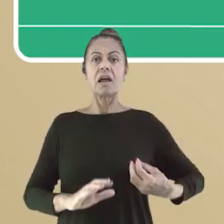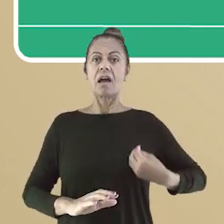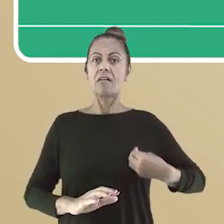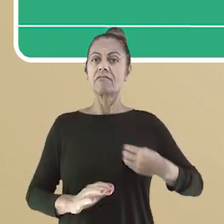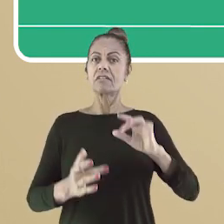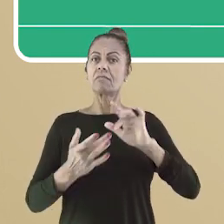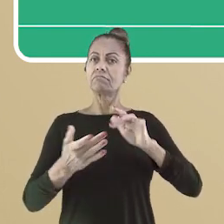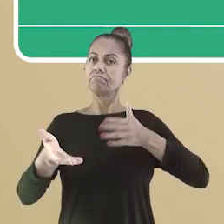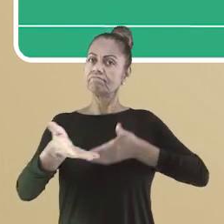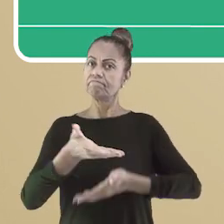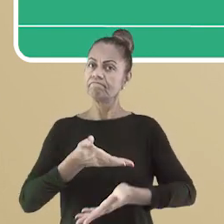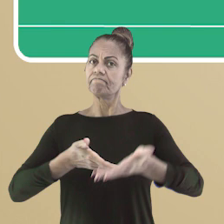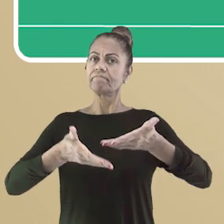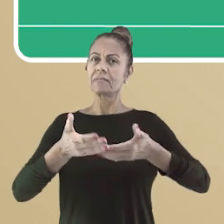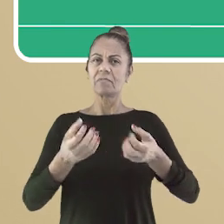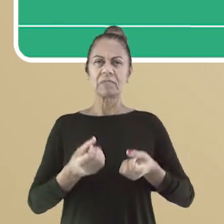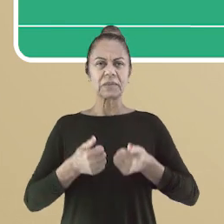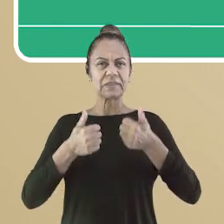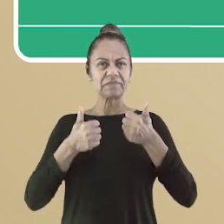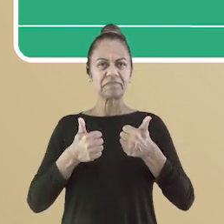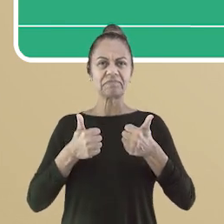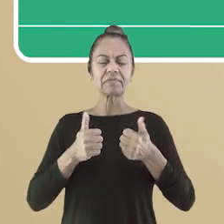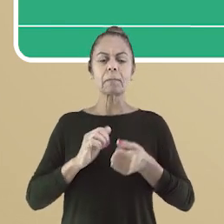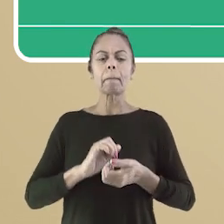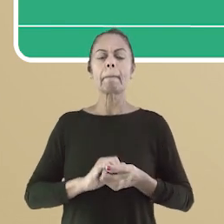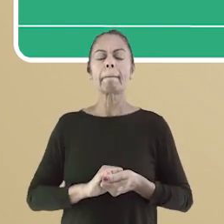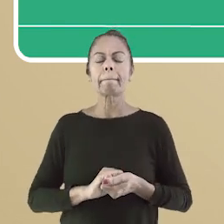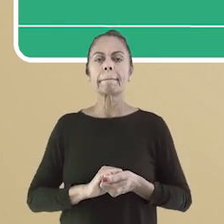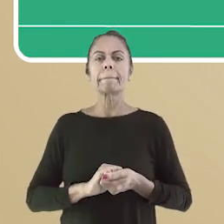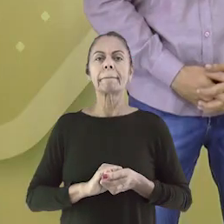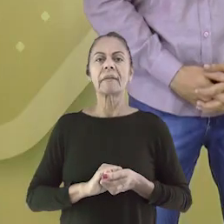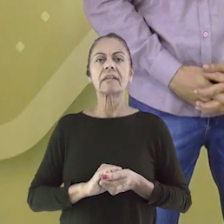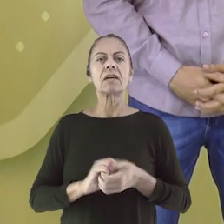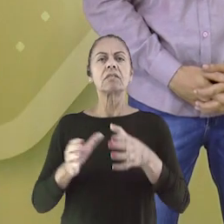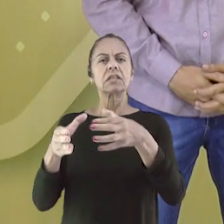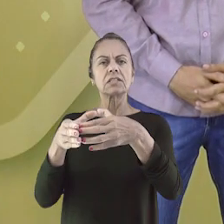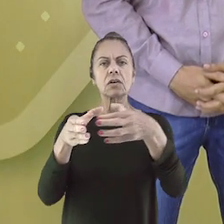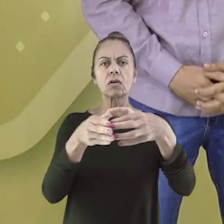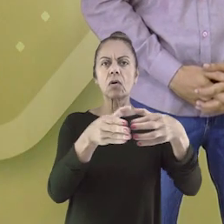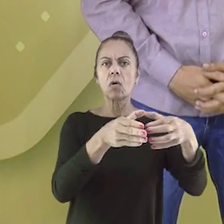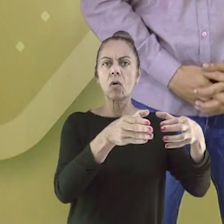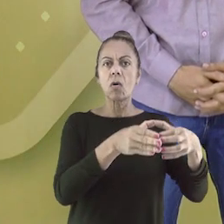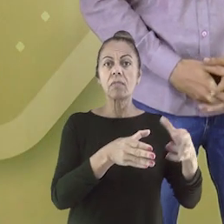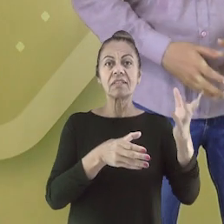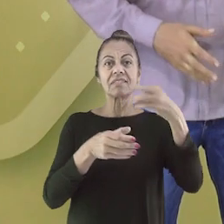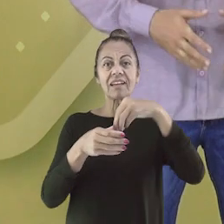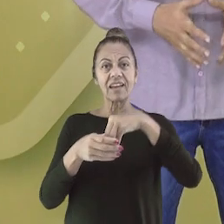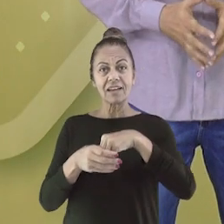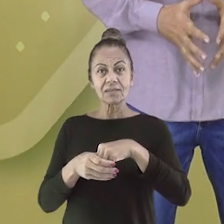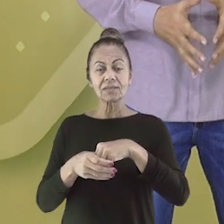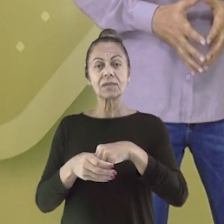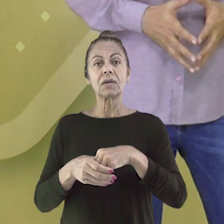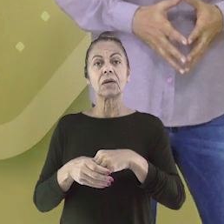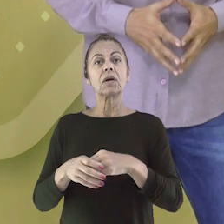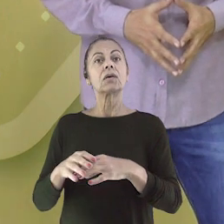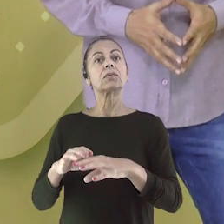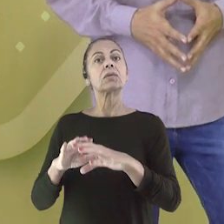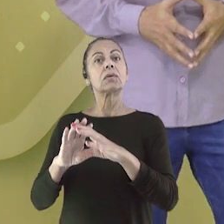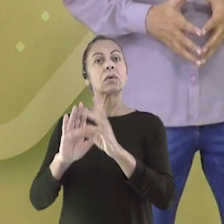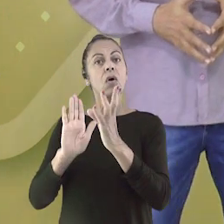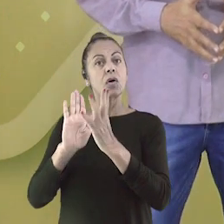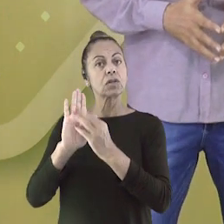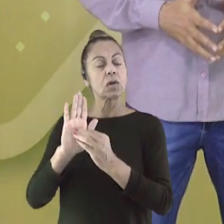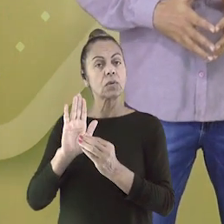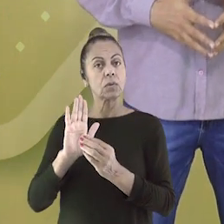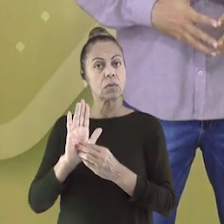regras, normas e leis para uma boa convivência. Esse agrupamento em relação à forma e